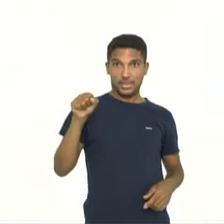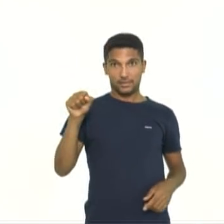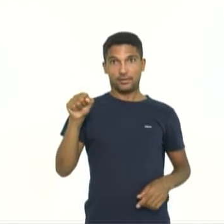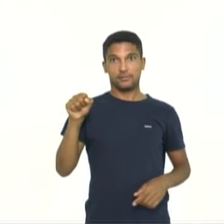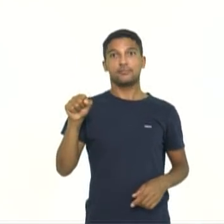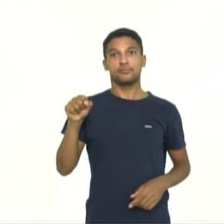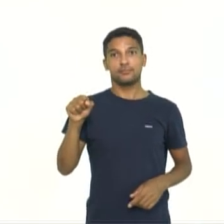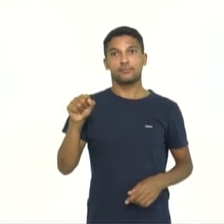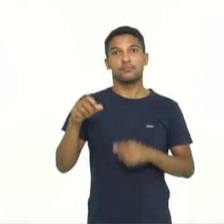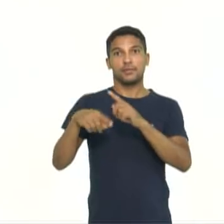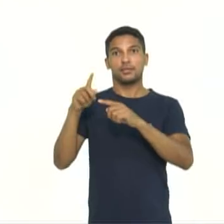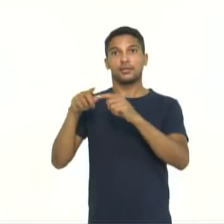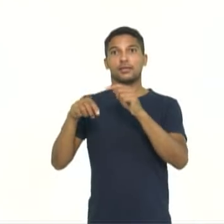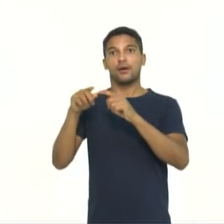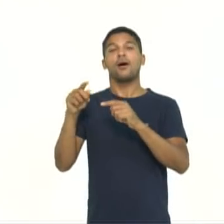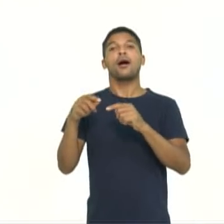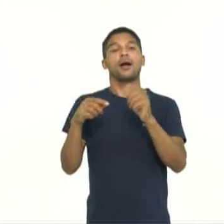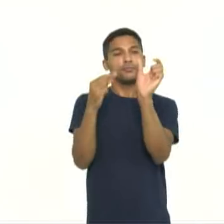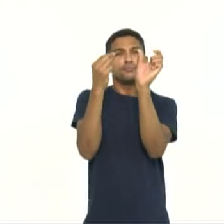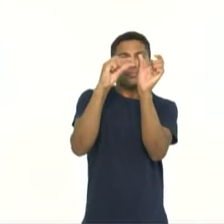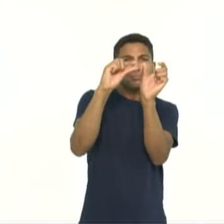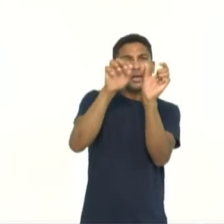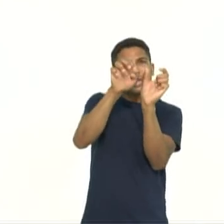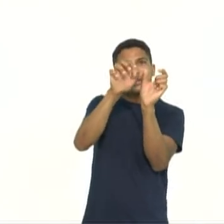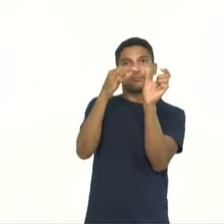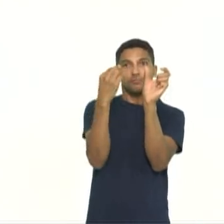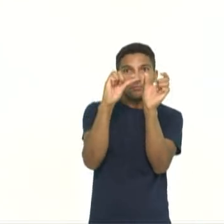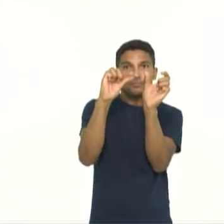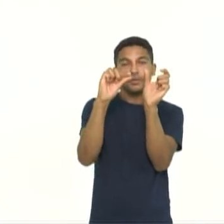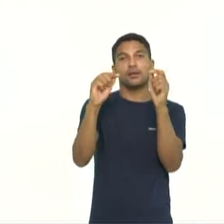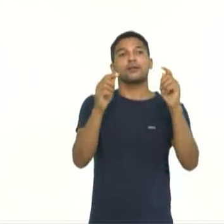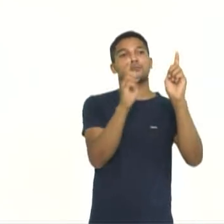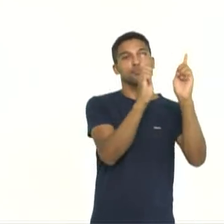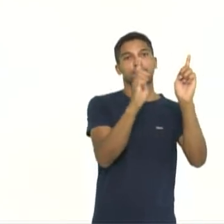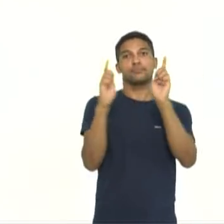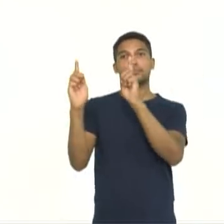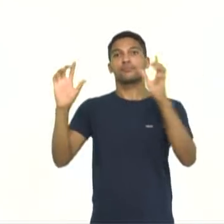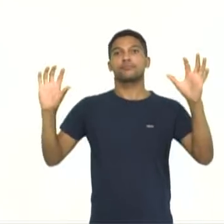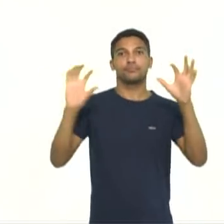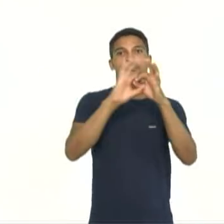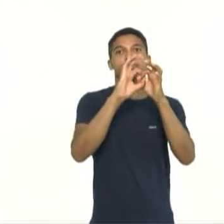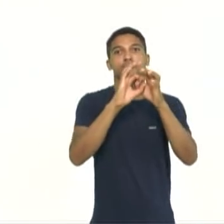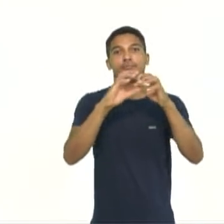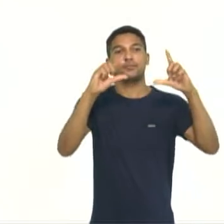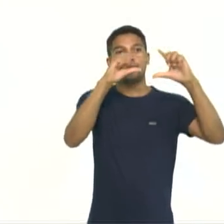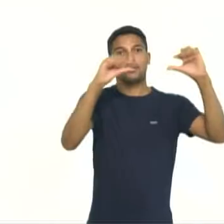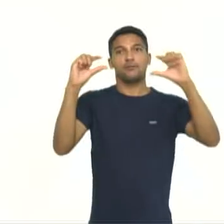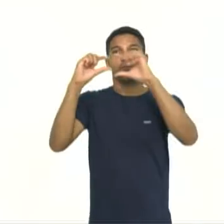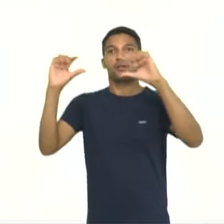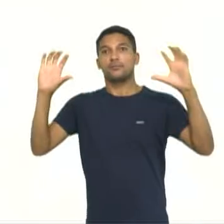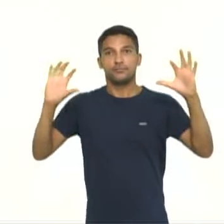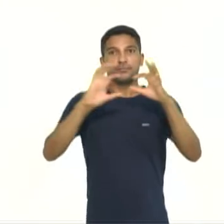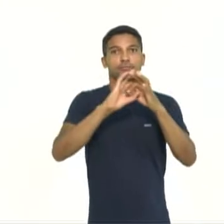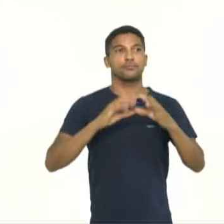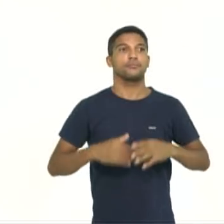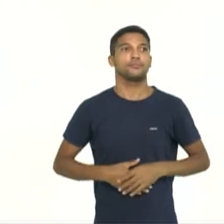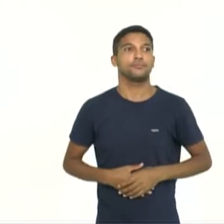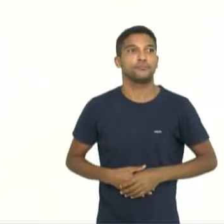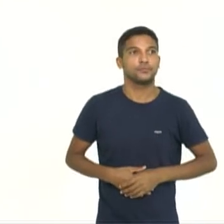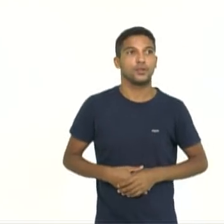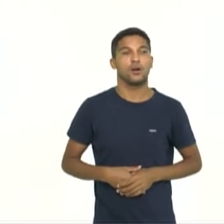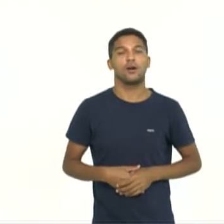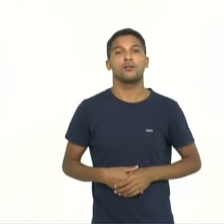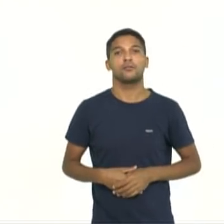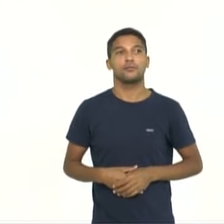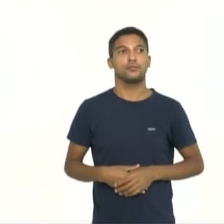duas orações. E também no segundo exemplo, não fiz as atividades, nem arrumei meu quarto. A gente tem que não e nem